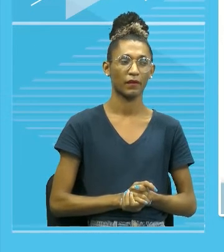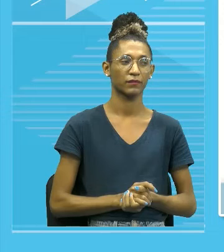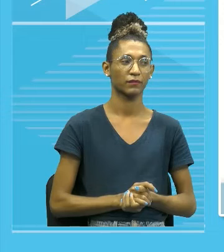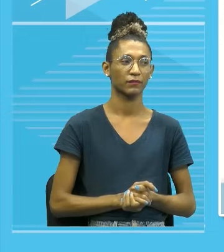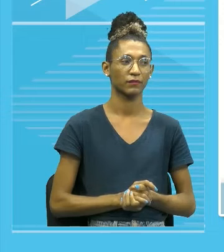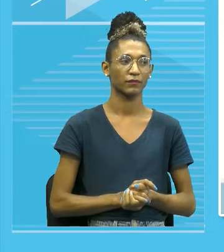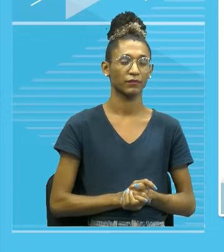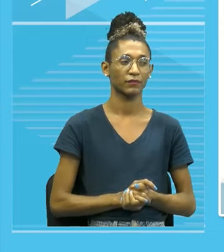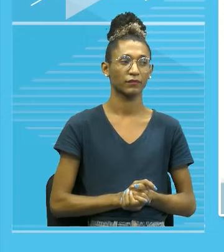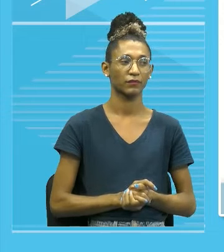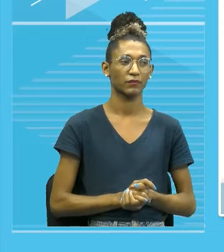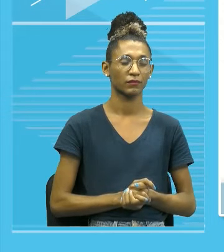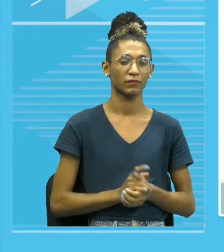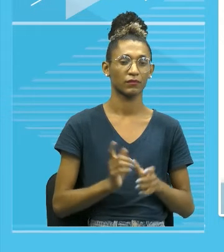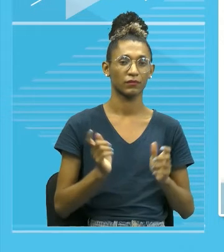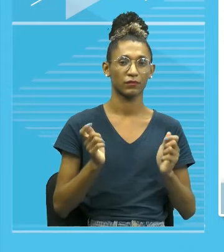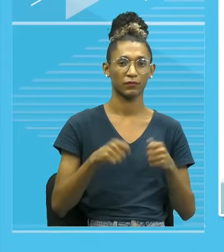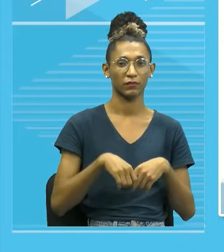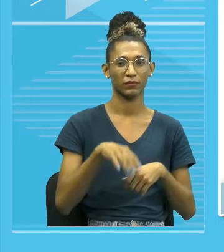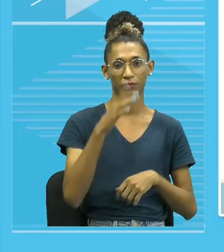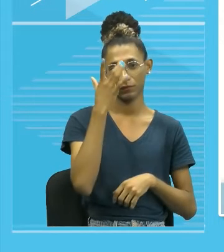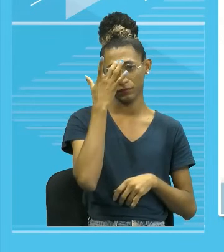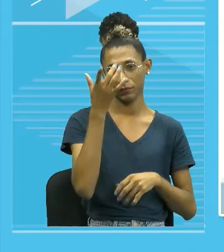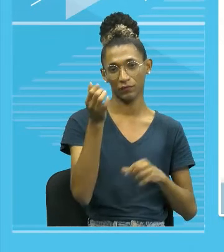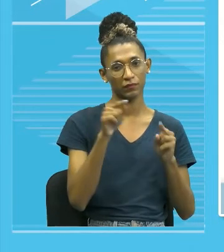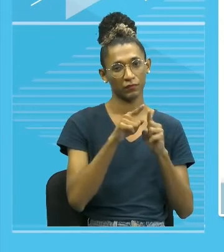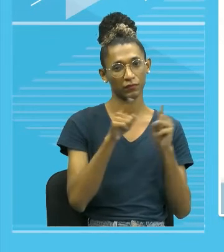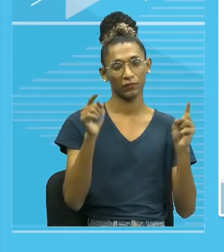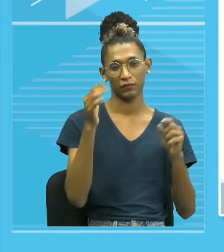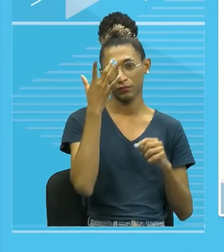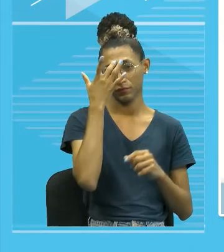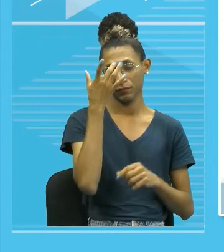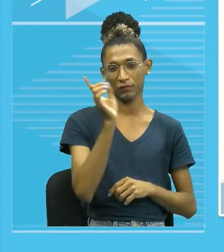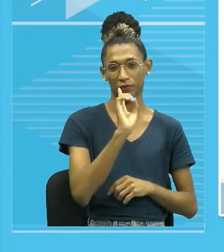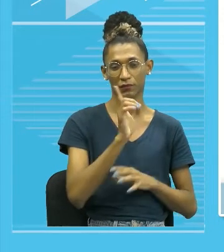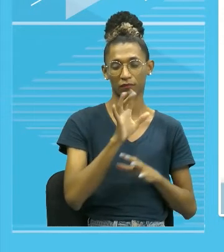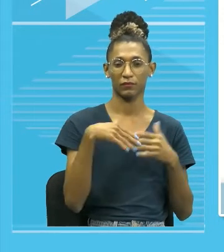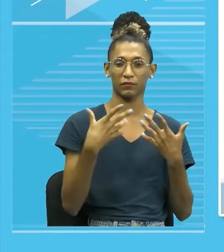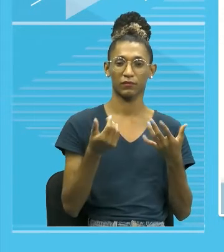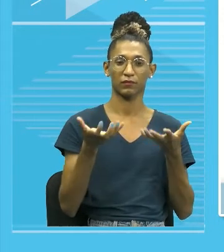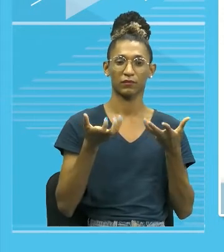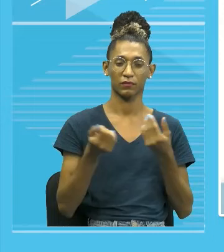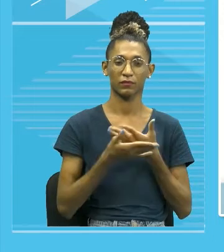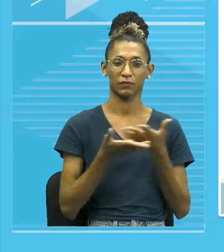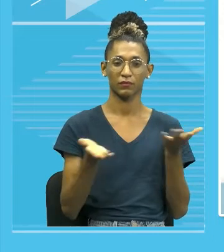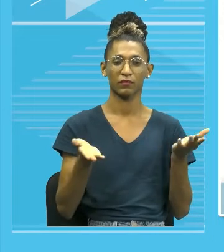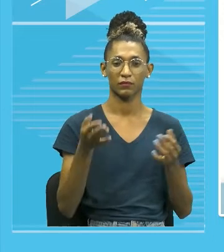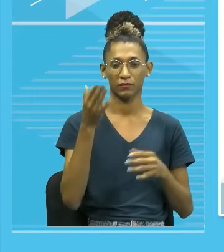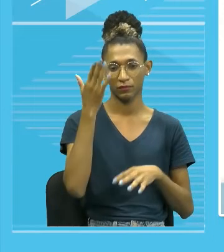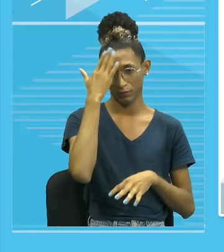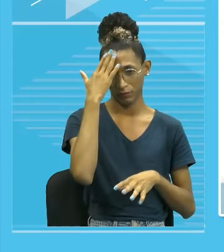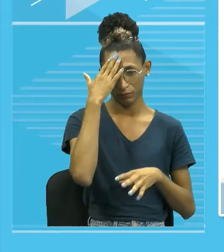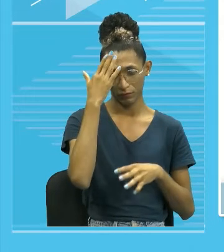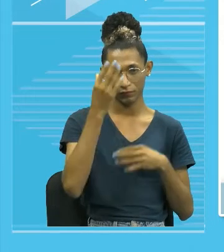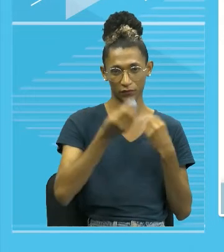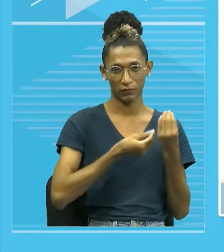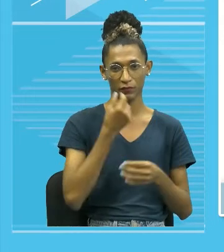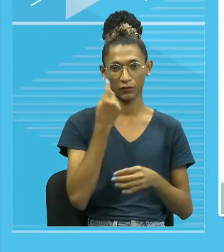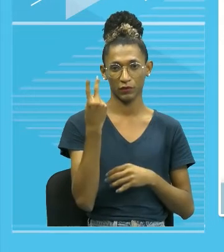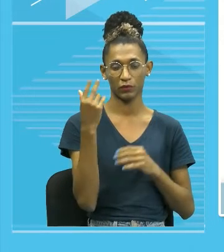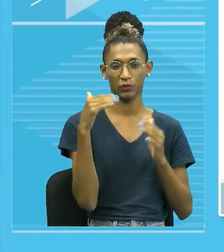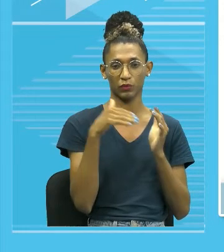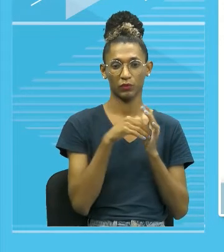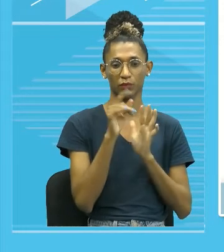O que poderia parecer mais fácil né mas não foi tão mais fácil agora o que eu queria que vocês também tirassem desses dois últimos